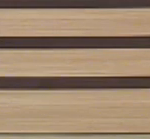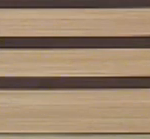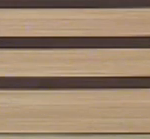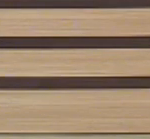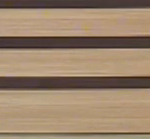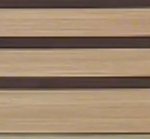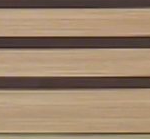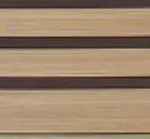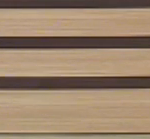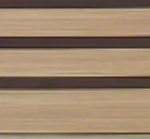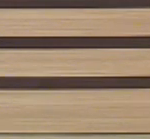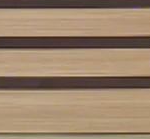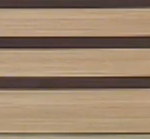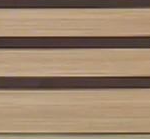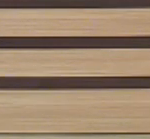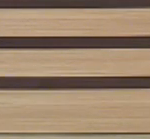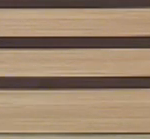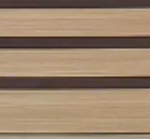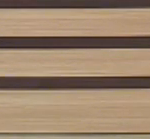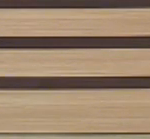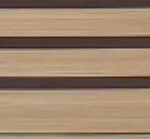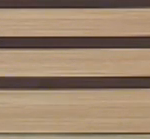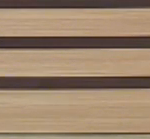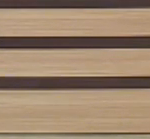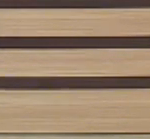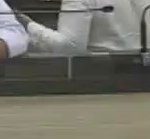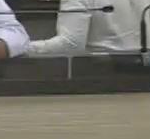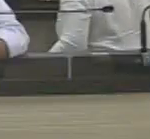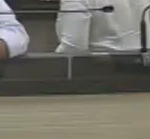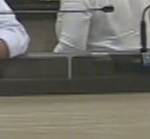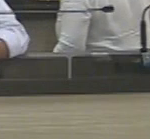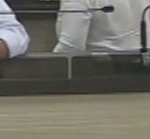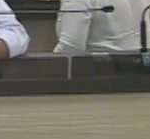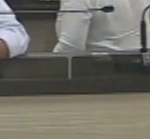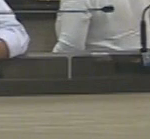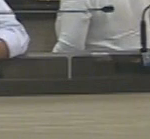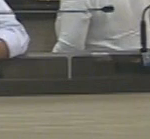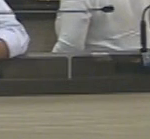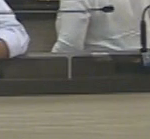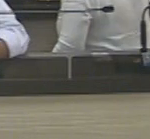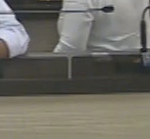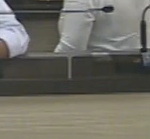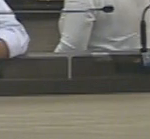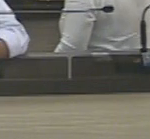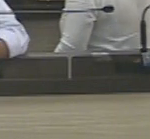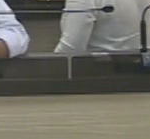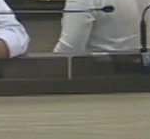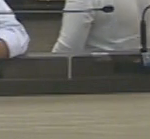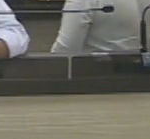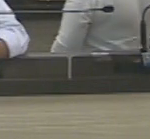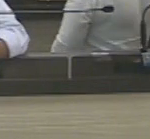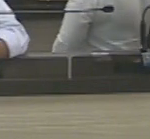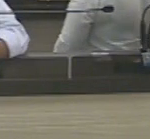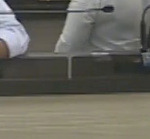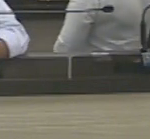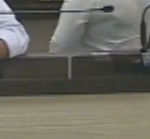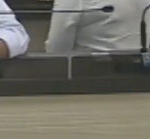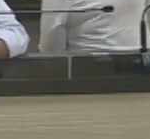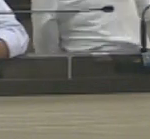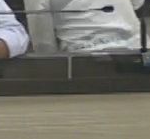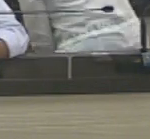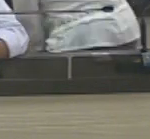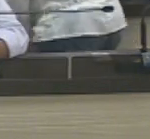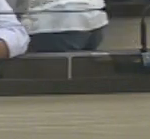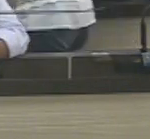pais relatam que a escola não tem condições de receber seus filhos. Embora a qualidade do ensino da escola seja elogiado